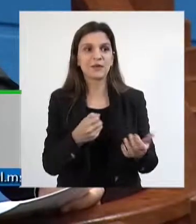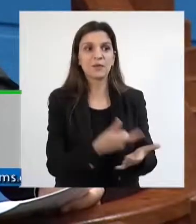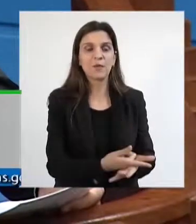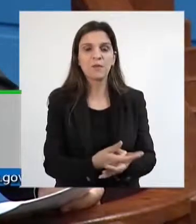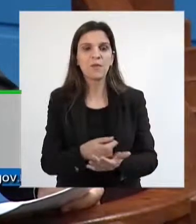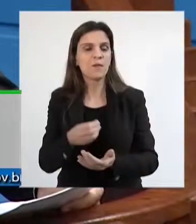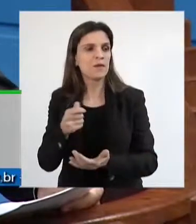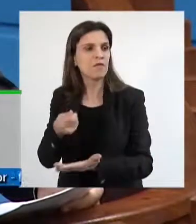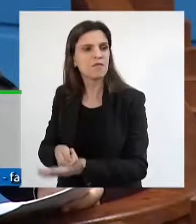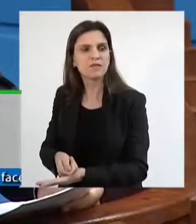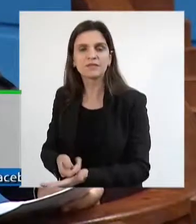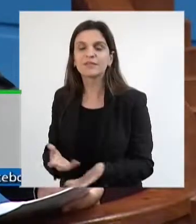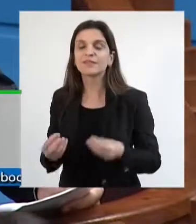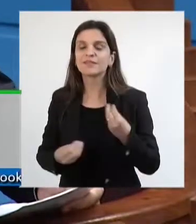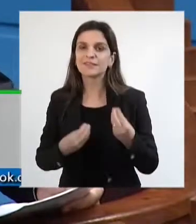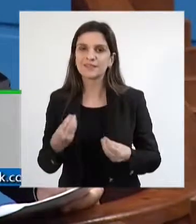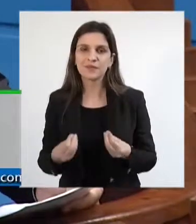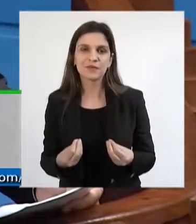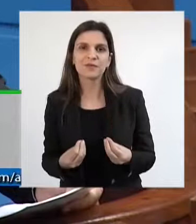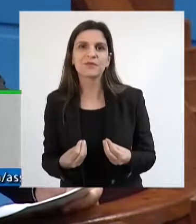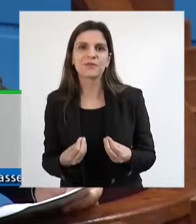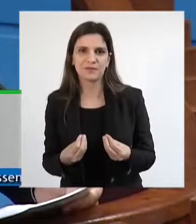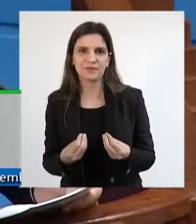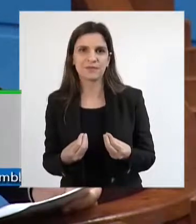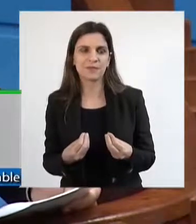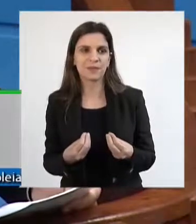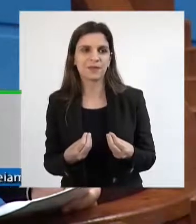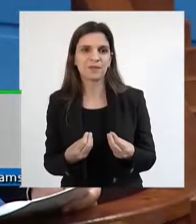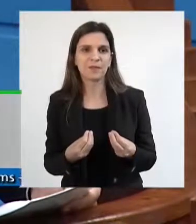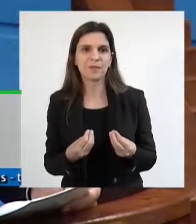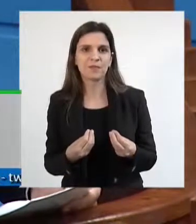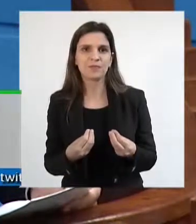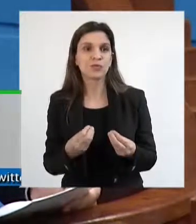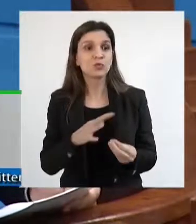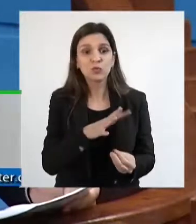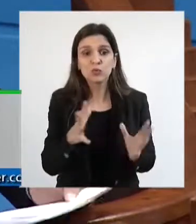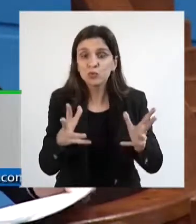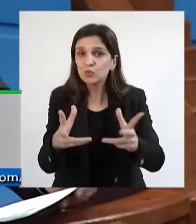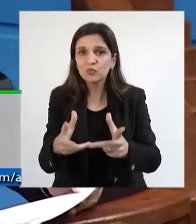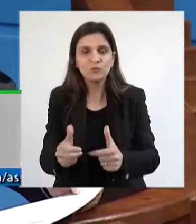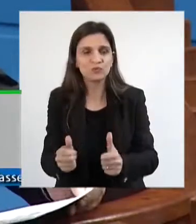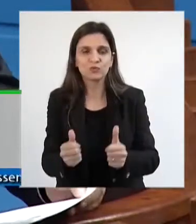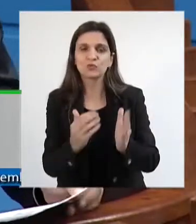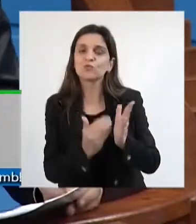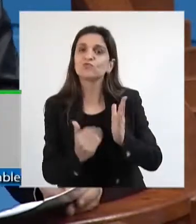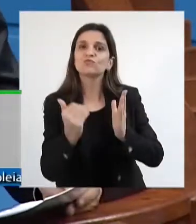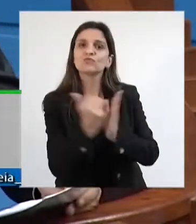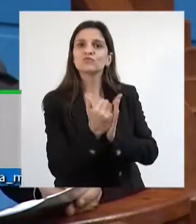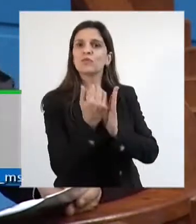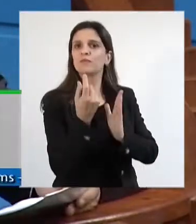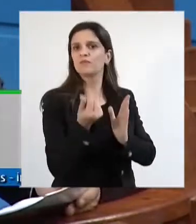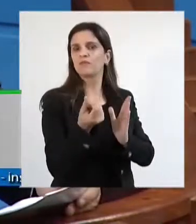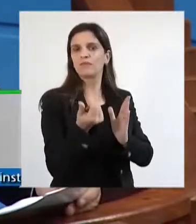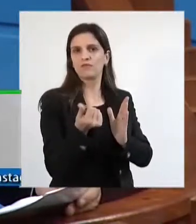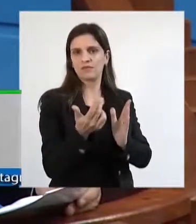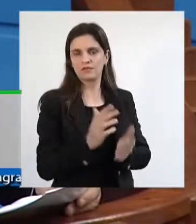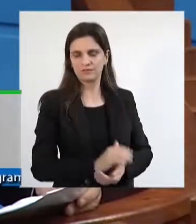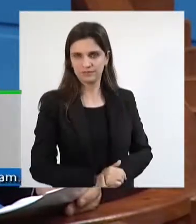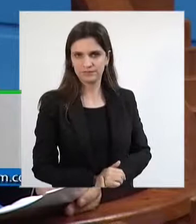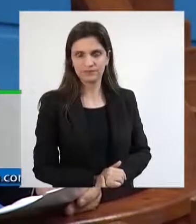consumidor final, nos preços dos produtos que ele adquire. Nós tivemos